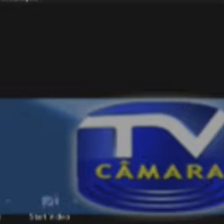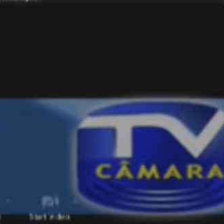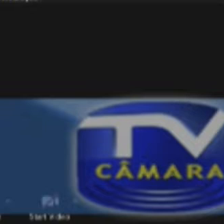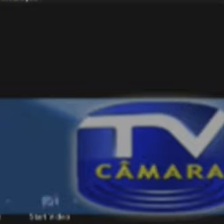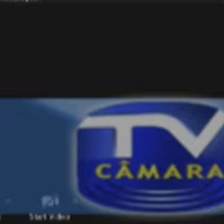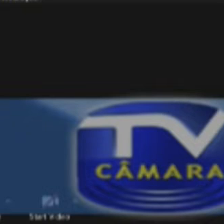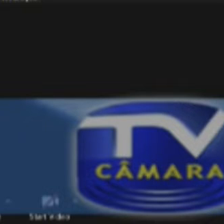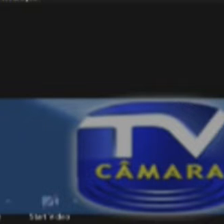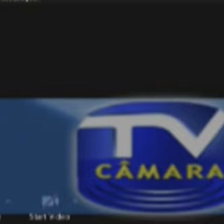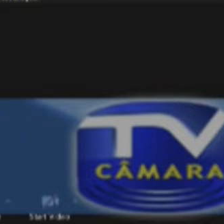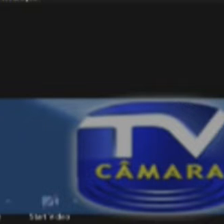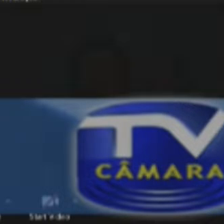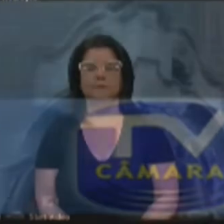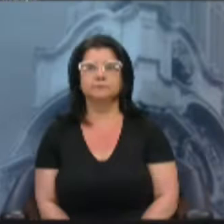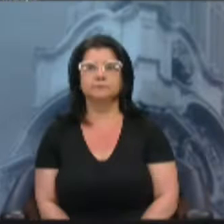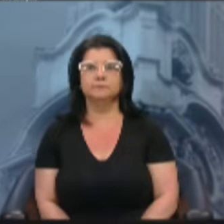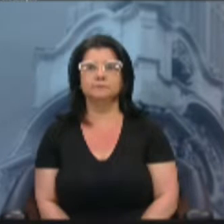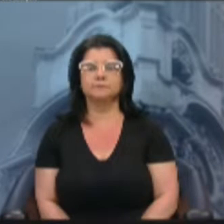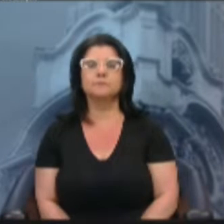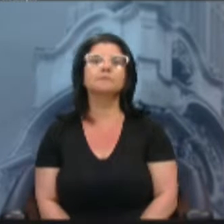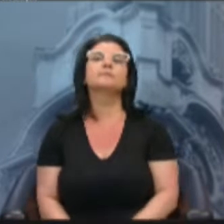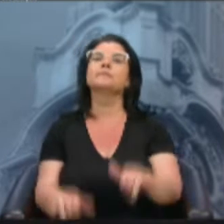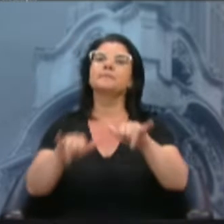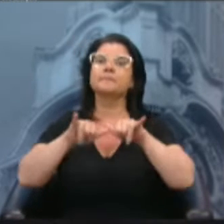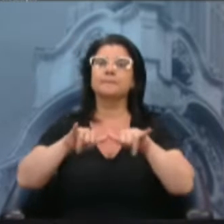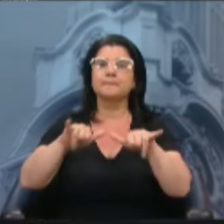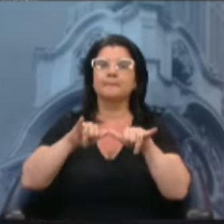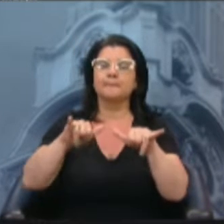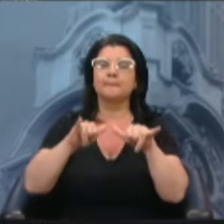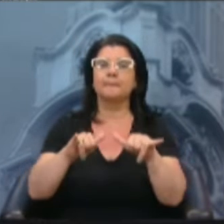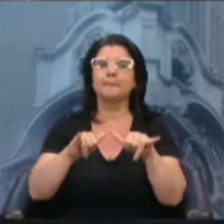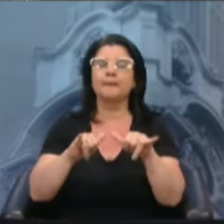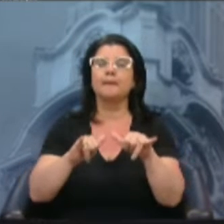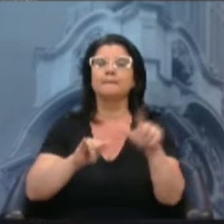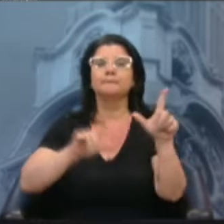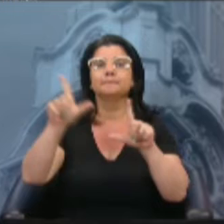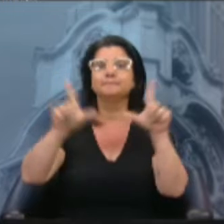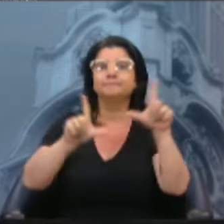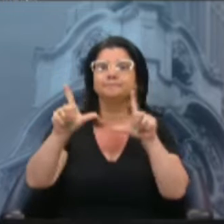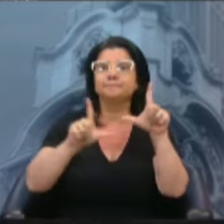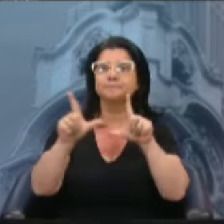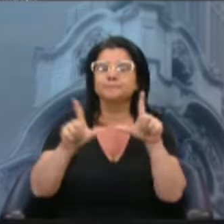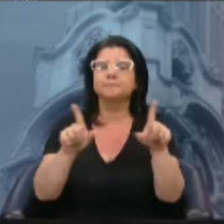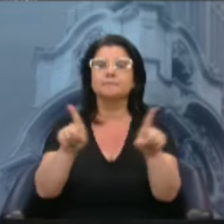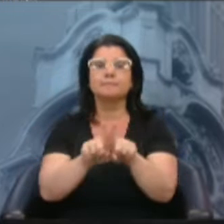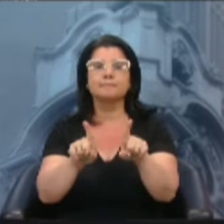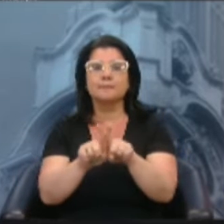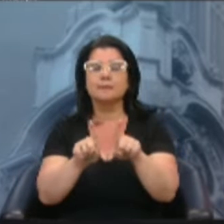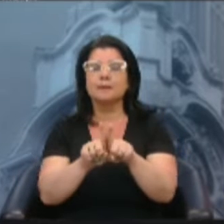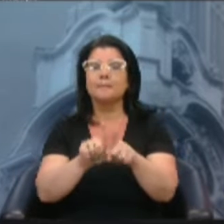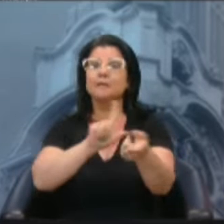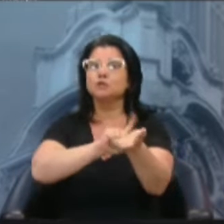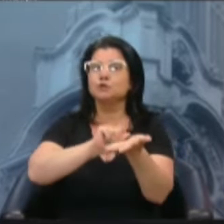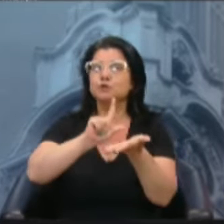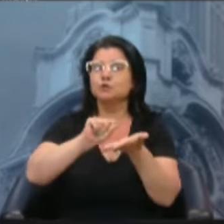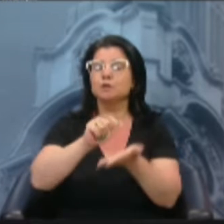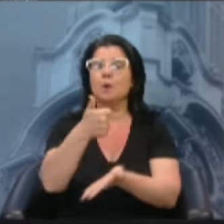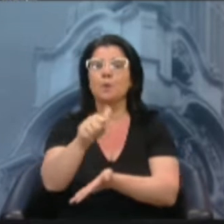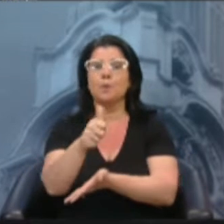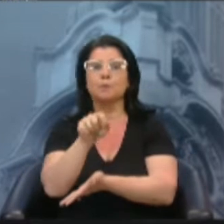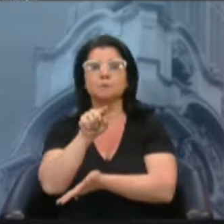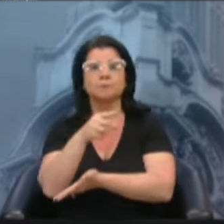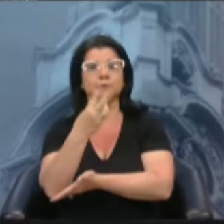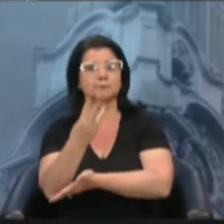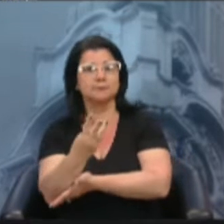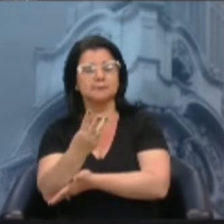Ela está sendo transmitida pelo canal 16 da NET, TV Câmara, também pelo canal digital 11.13 e pelo YouTube, na